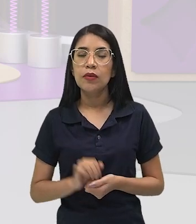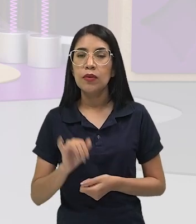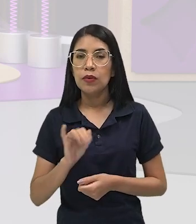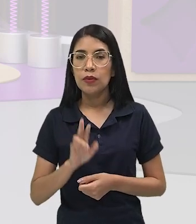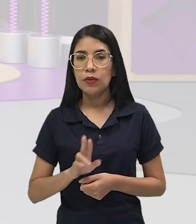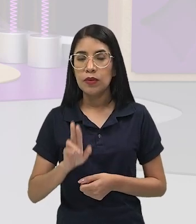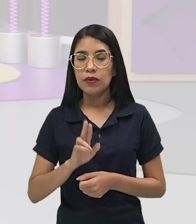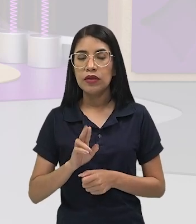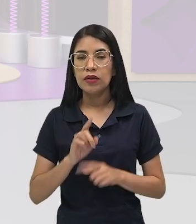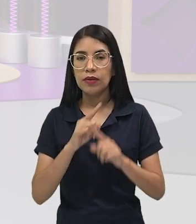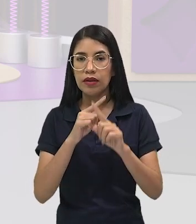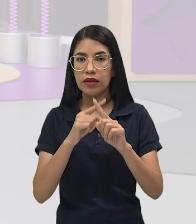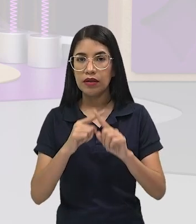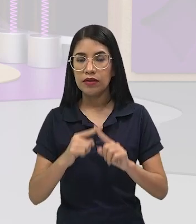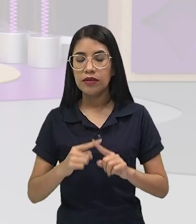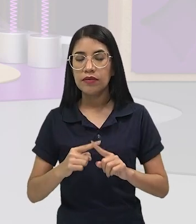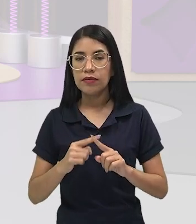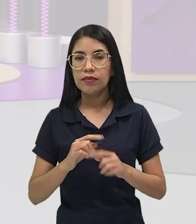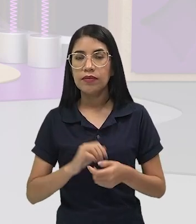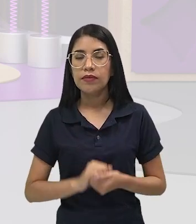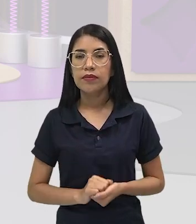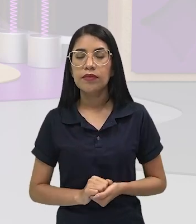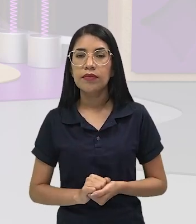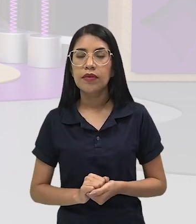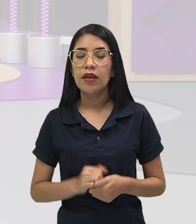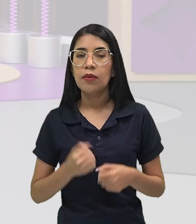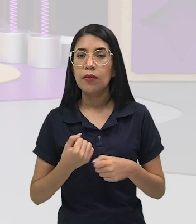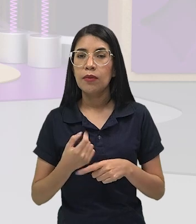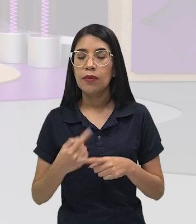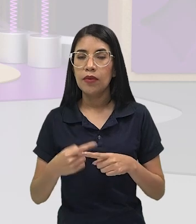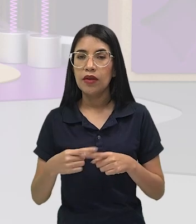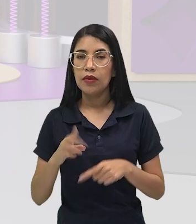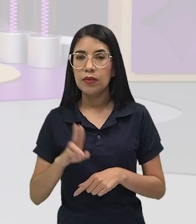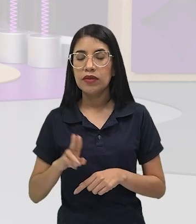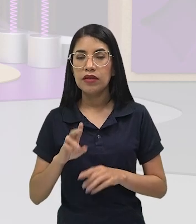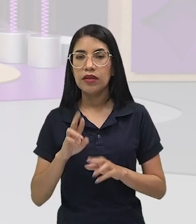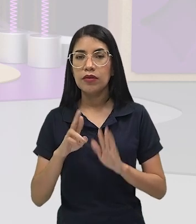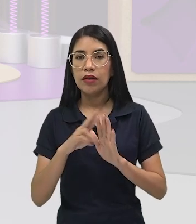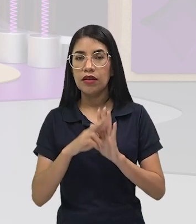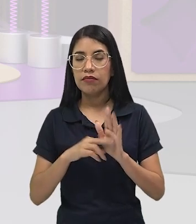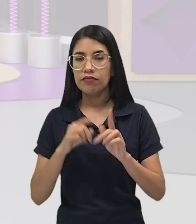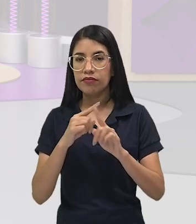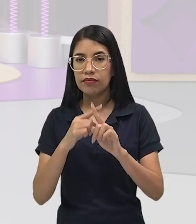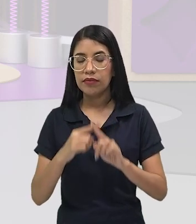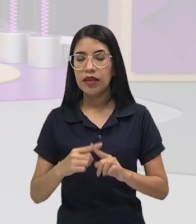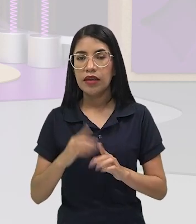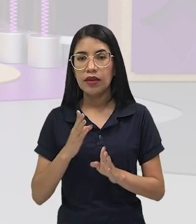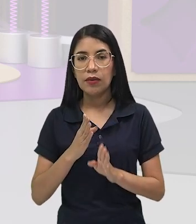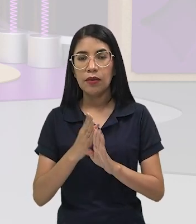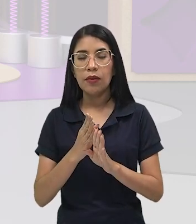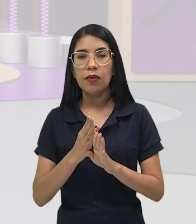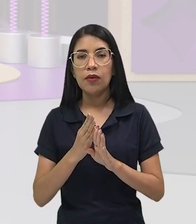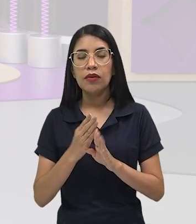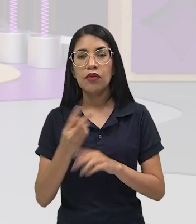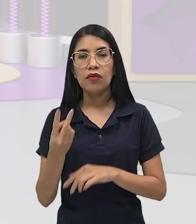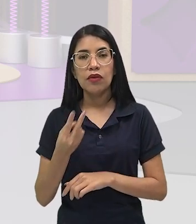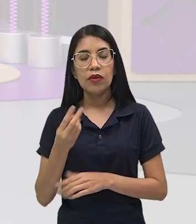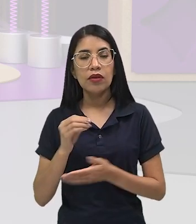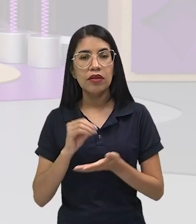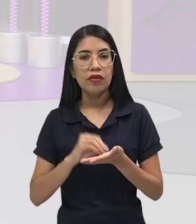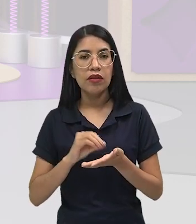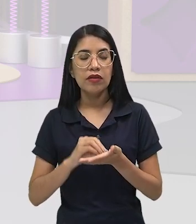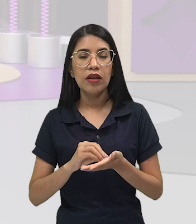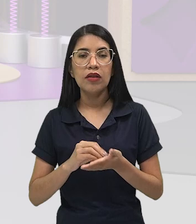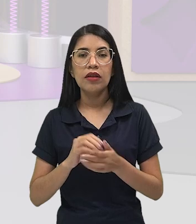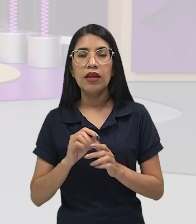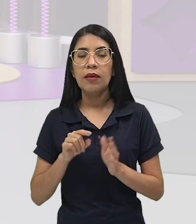regra de 3. Por quê? Porque pela regra de 3 eu vou descobrir aquela que está faltando. E o que ele quer saber? Ele quer saber